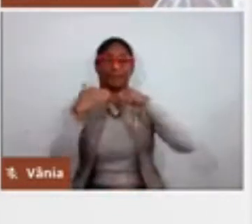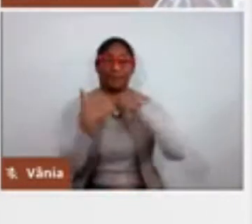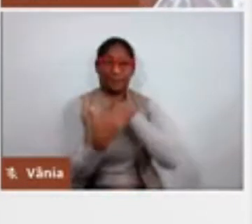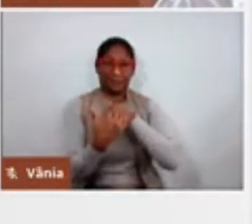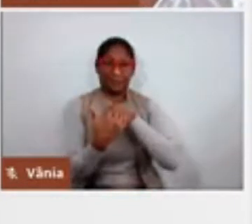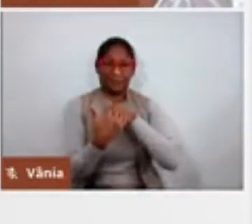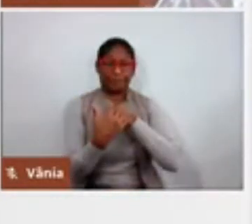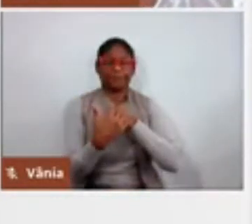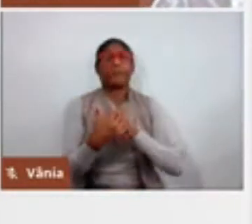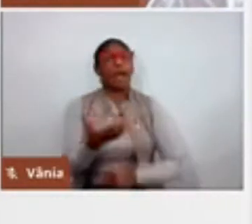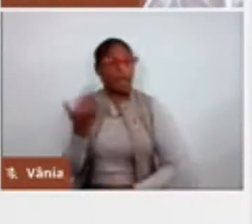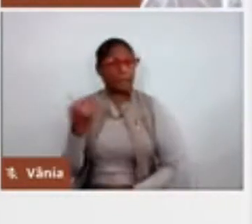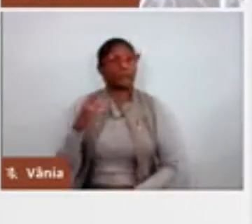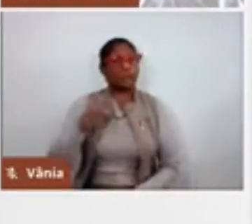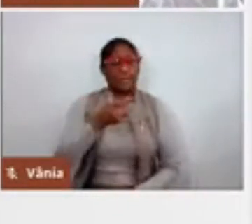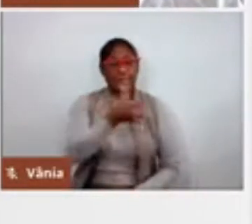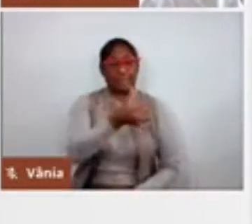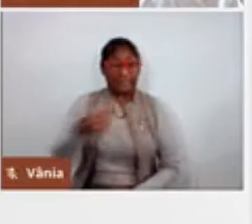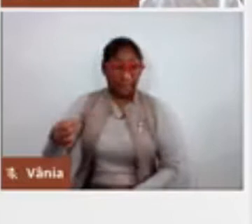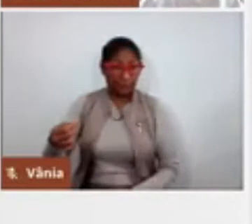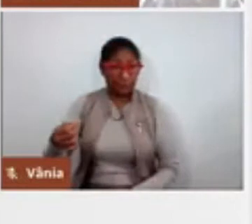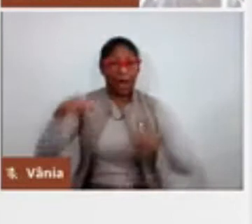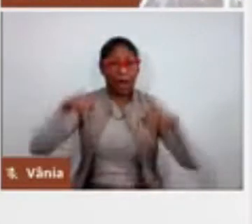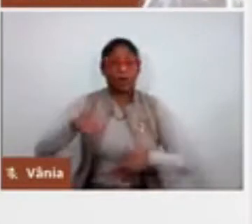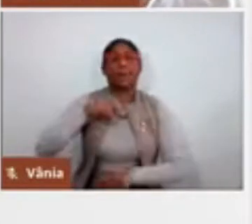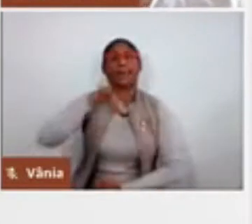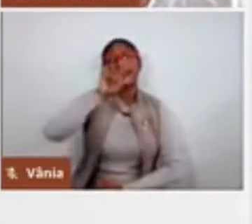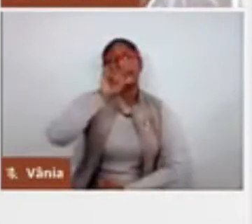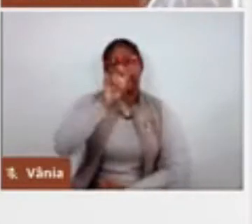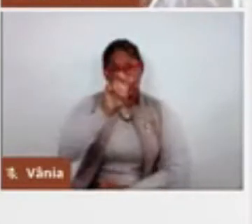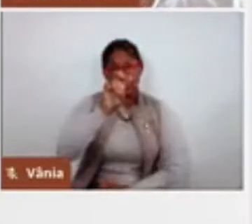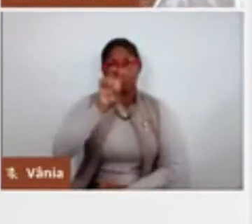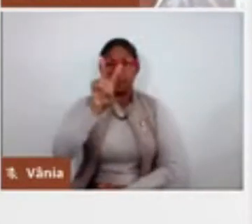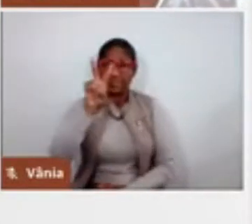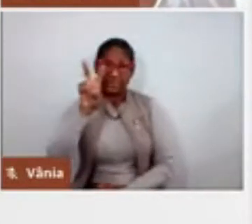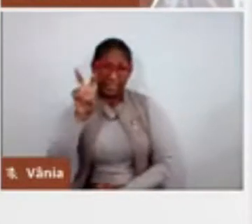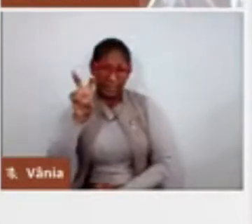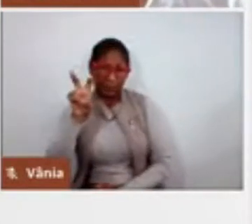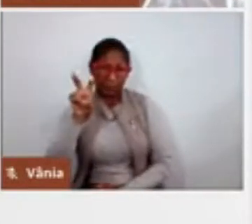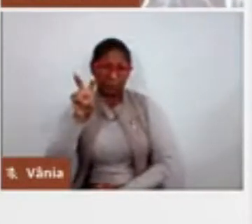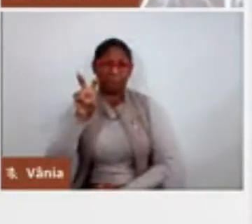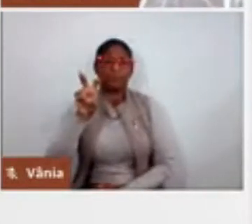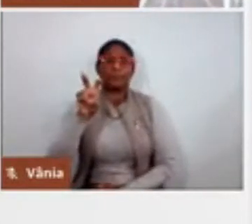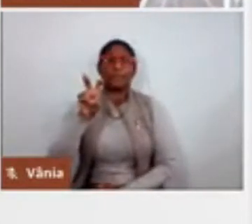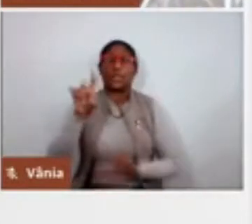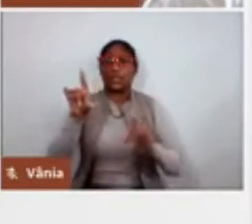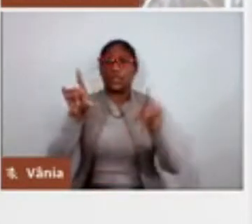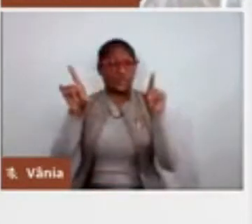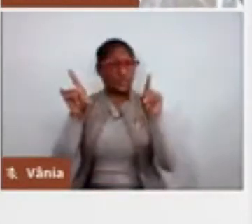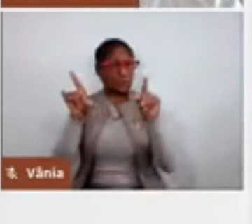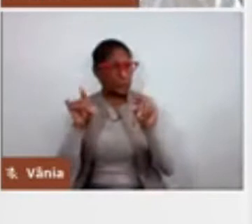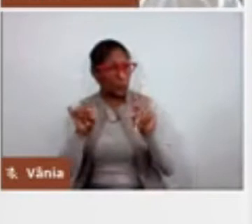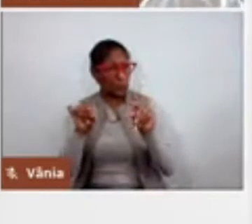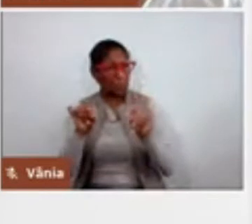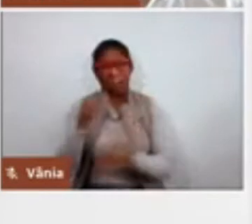lá 600 leitos e agora a gente tem 525, o que parece que não diminuiu tanto o número de leitos